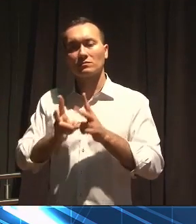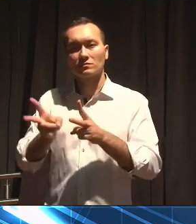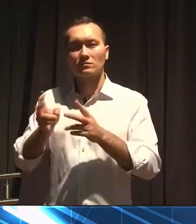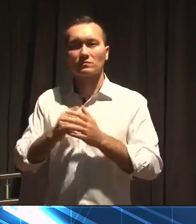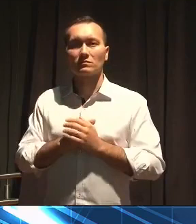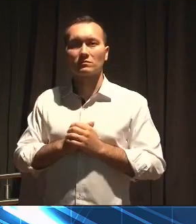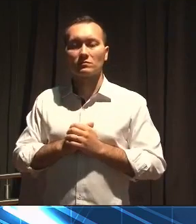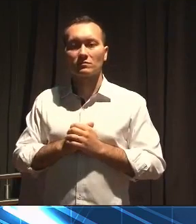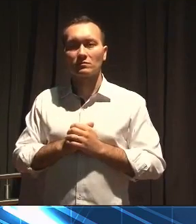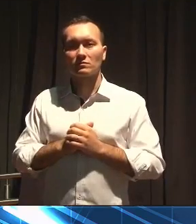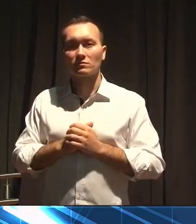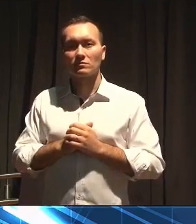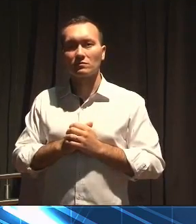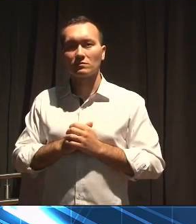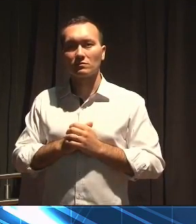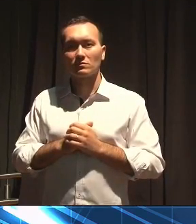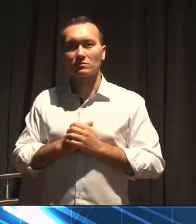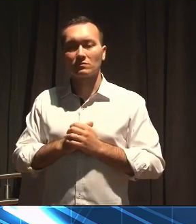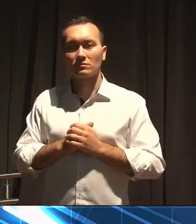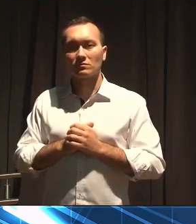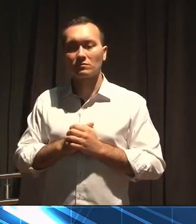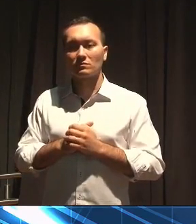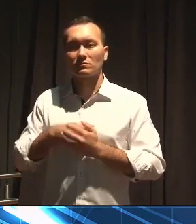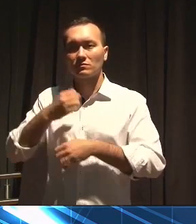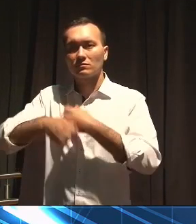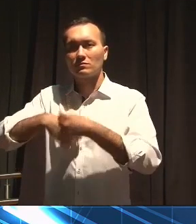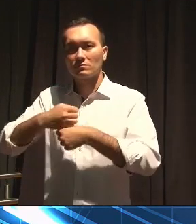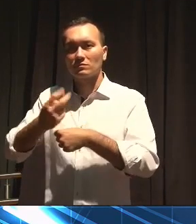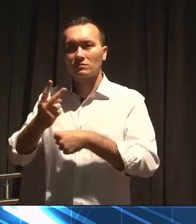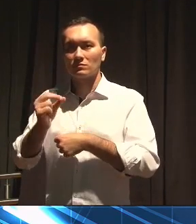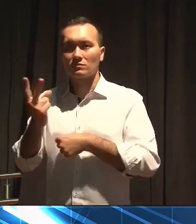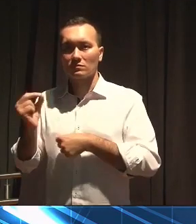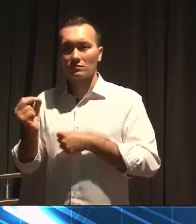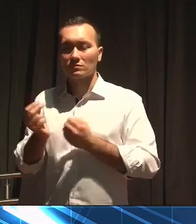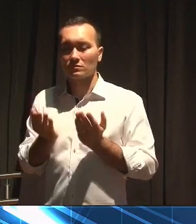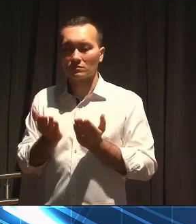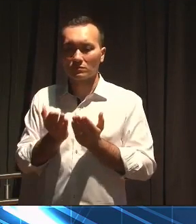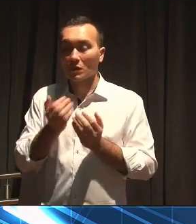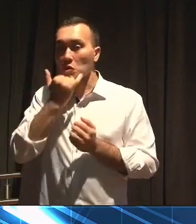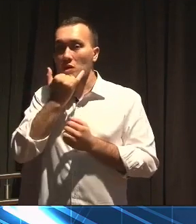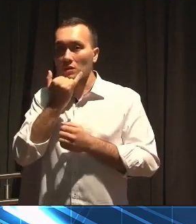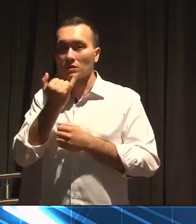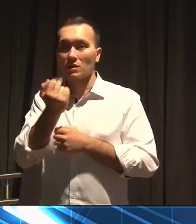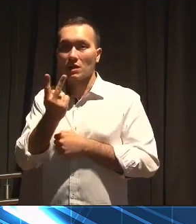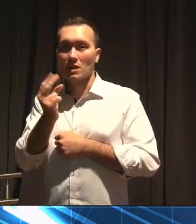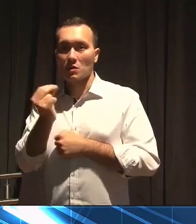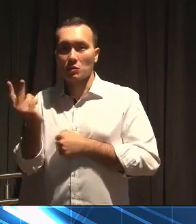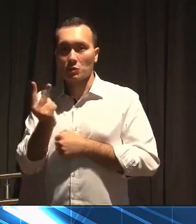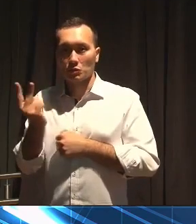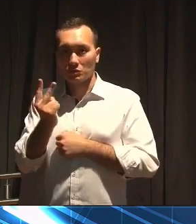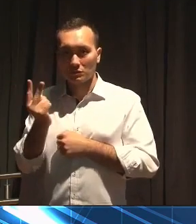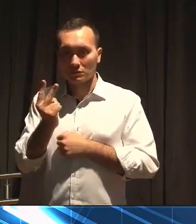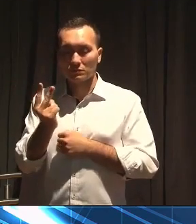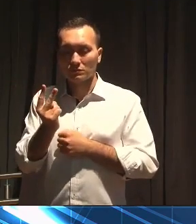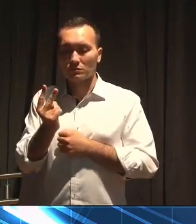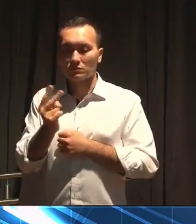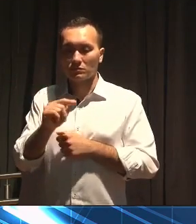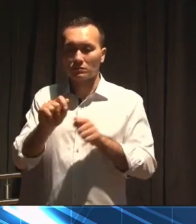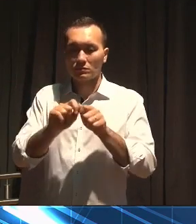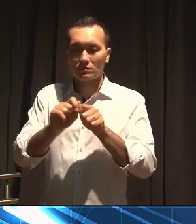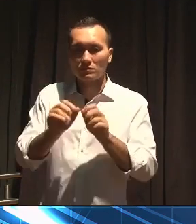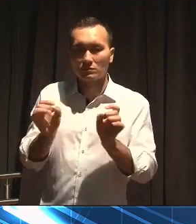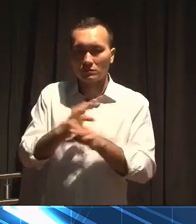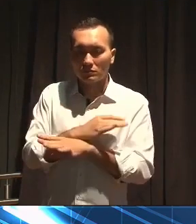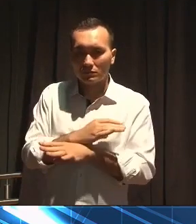Bom, feito isso, principalmente no ano de 2022, nós começamos a ver que isso surtiu um efeito, né? Então, deu